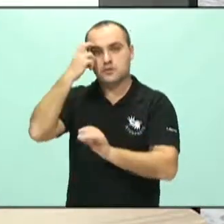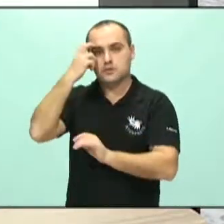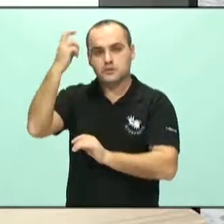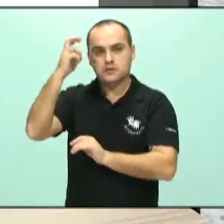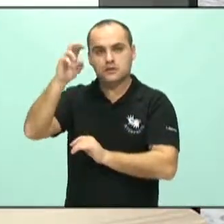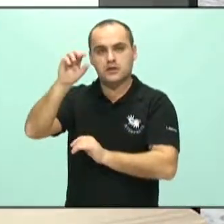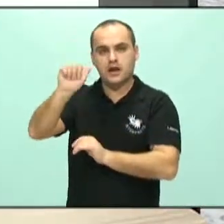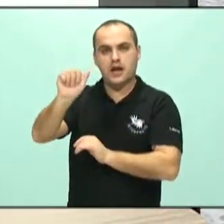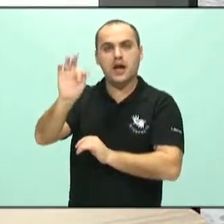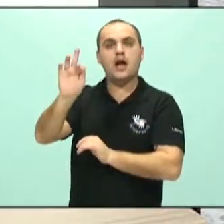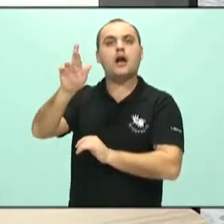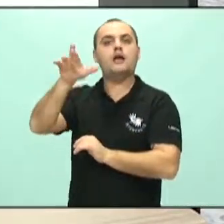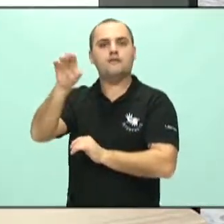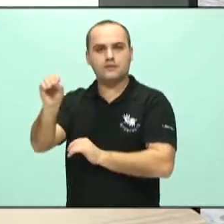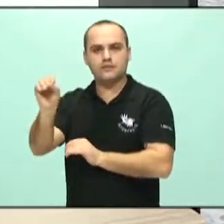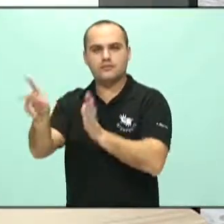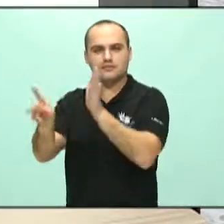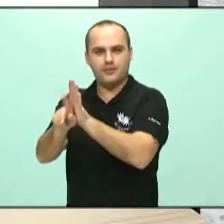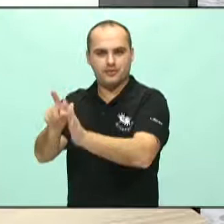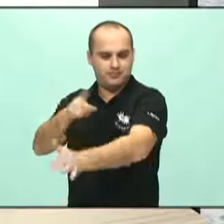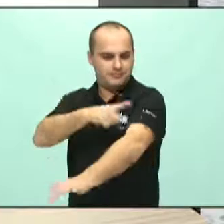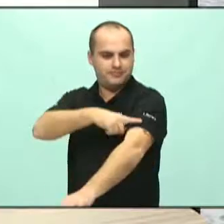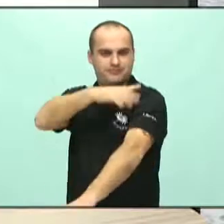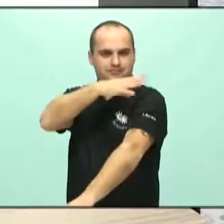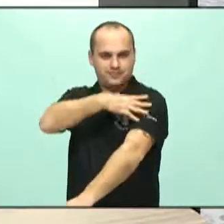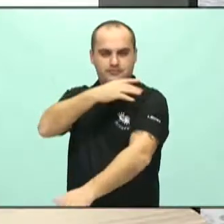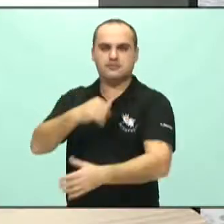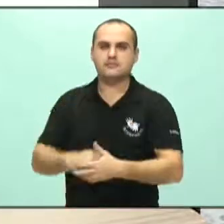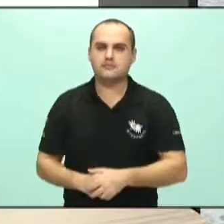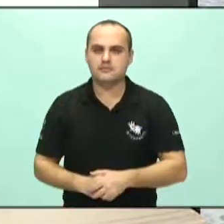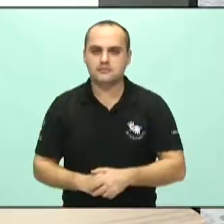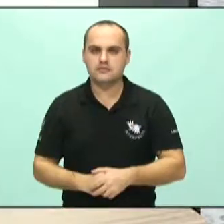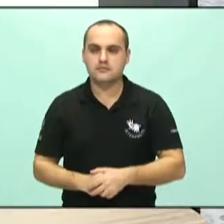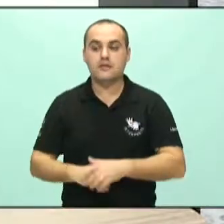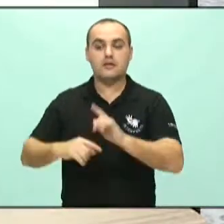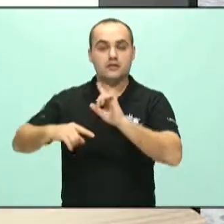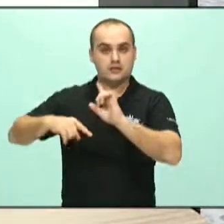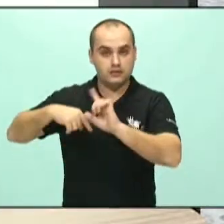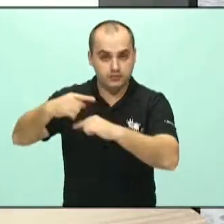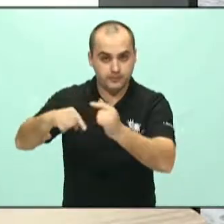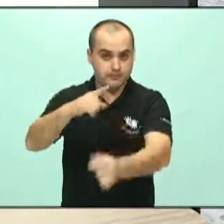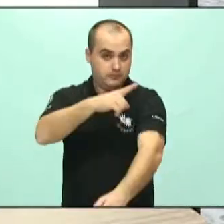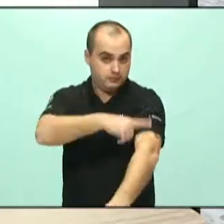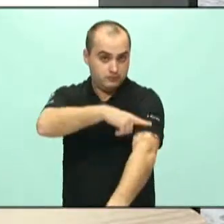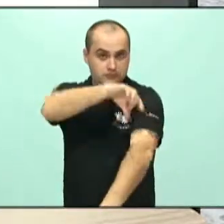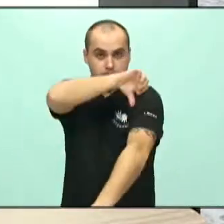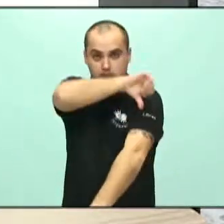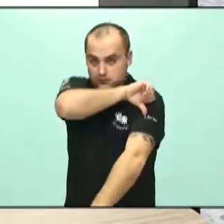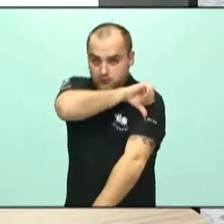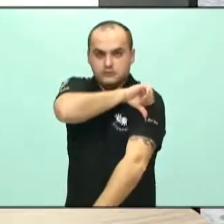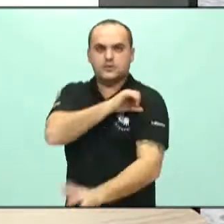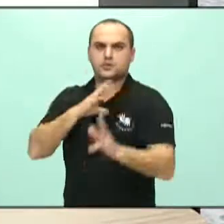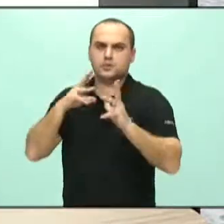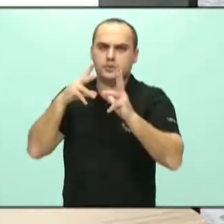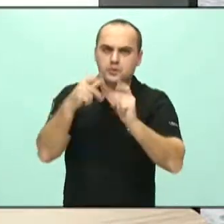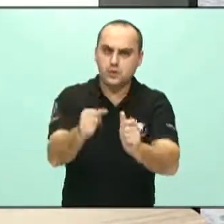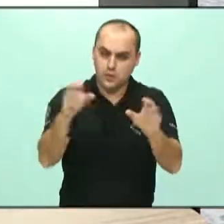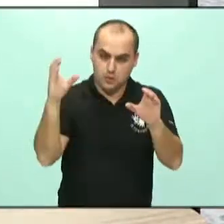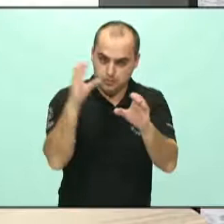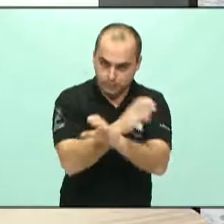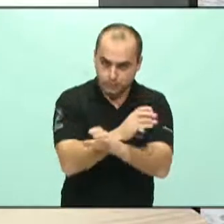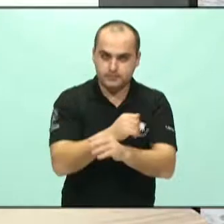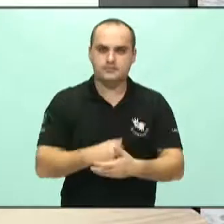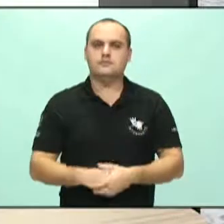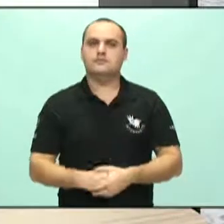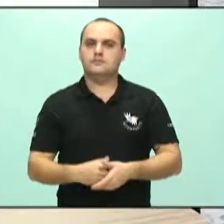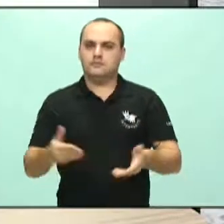para as séries iniciais, para a educação infantil. Depois isso se ampliou para toda a educação fundamental, né, para o ensino fundamental. E hoje